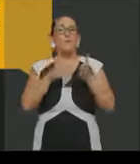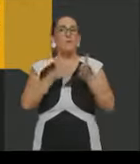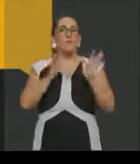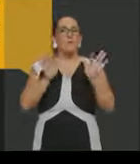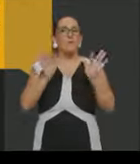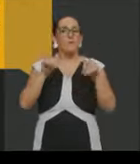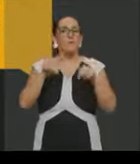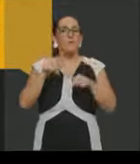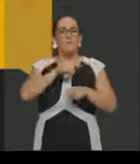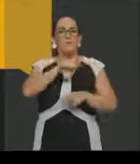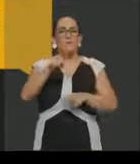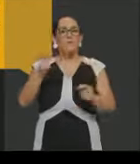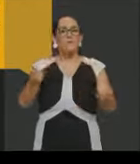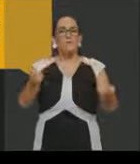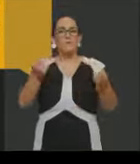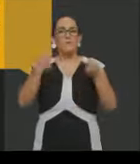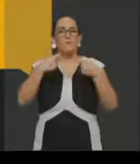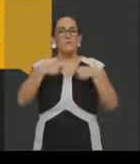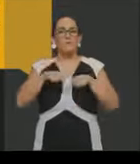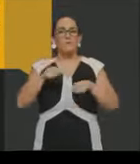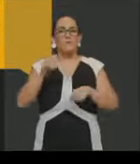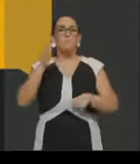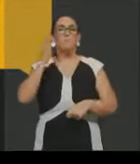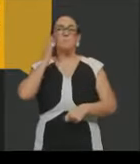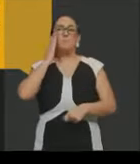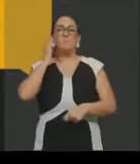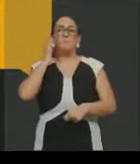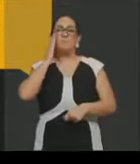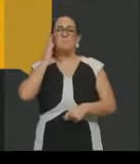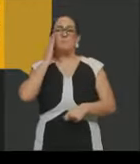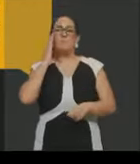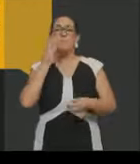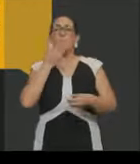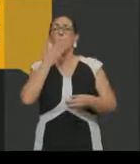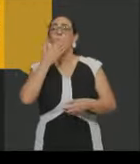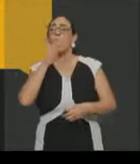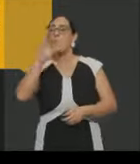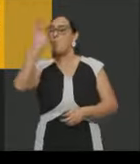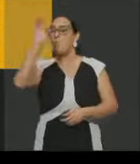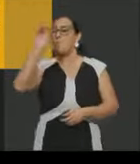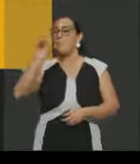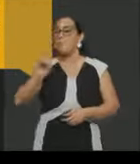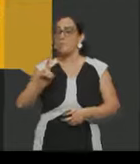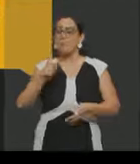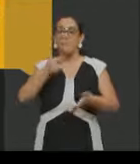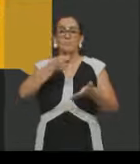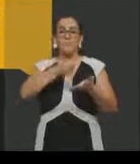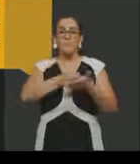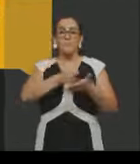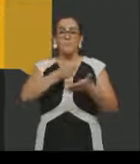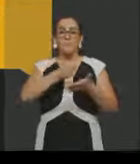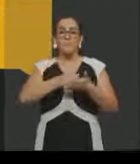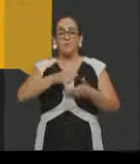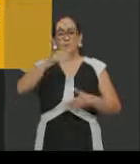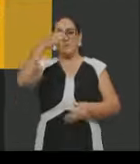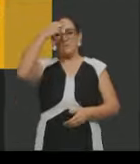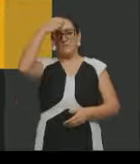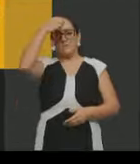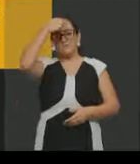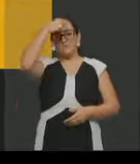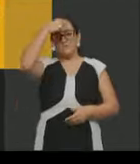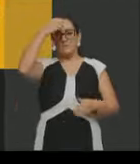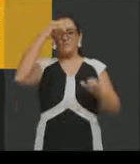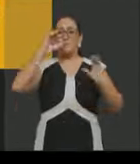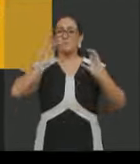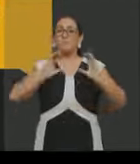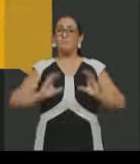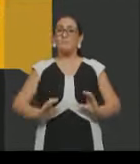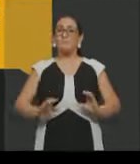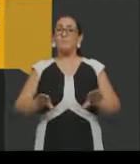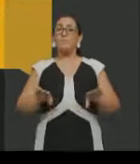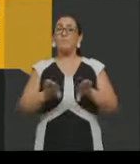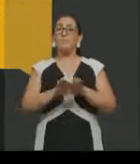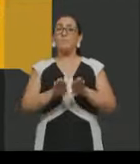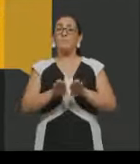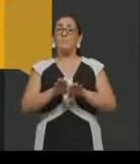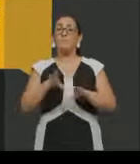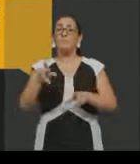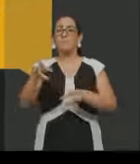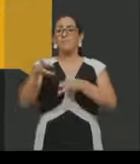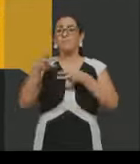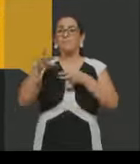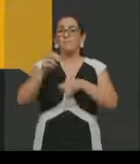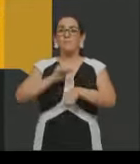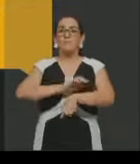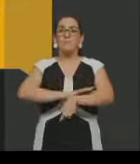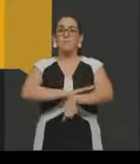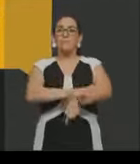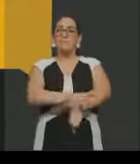a reflexão sobre os direitos e os deveres do cidadão, bem como compreender o racismo como um grande obstáculo para o exercício